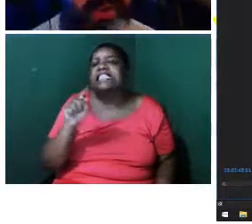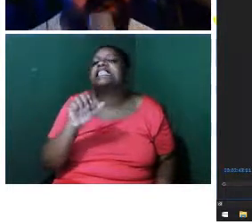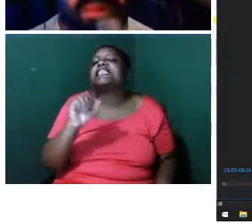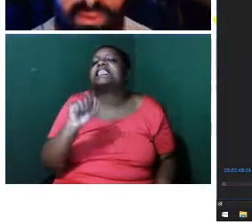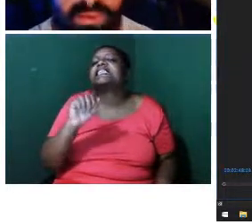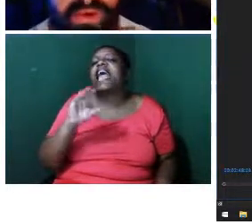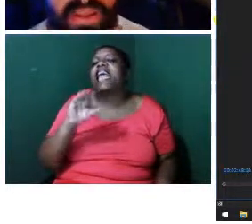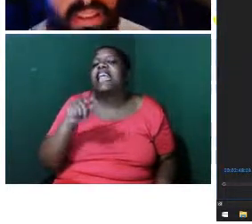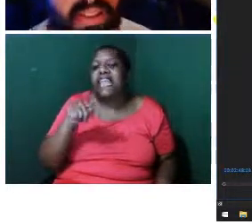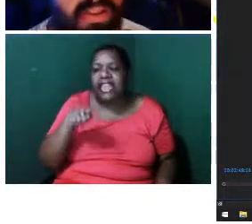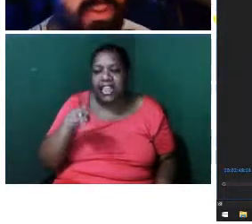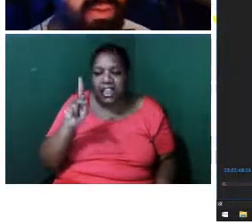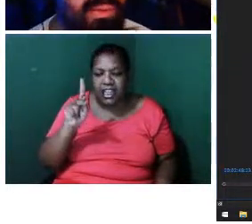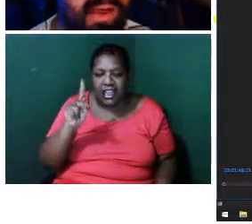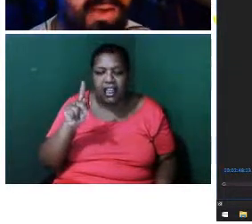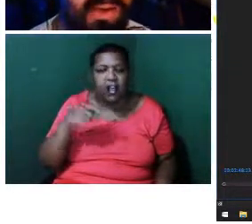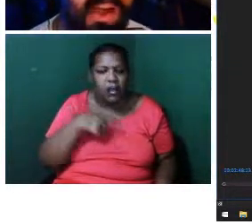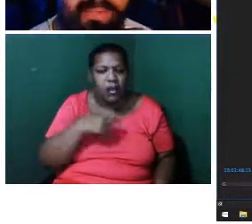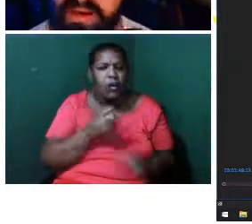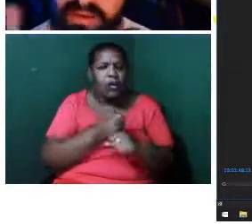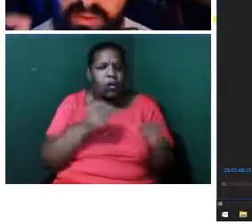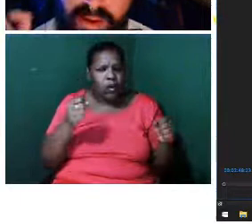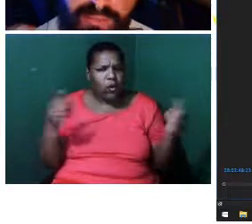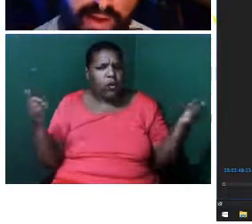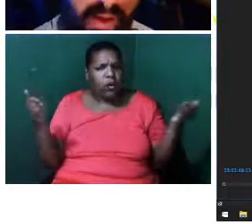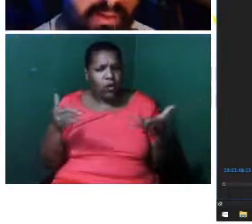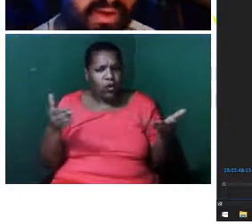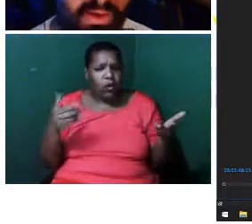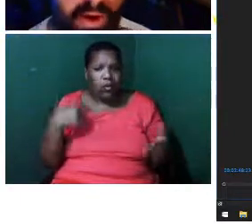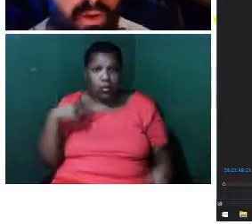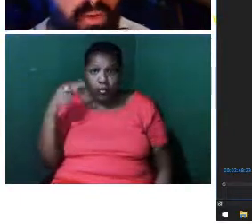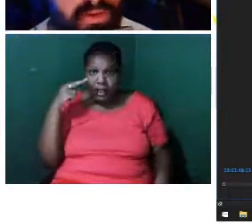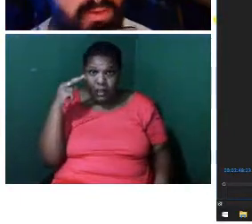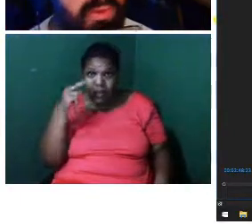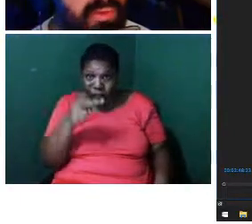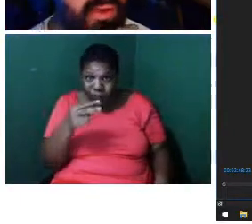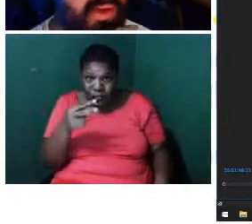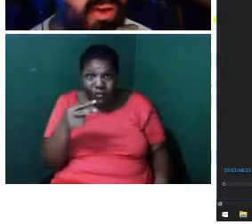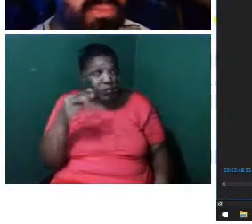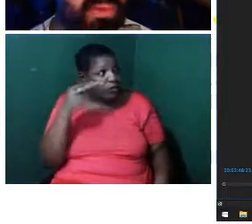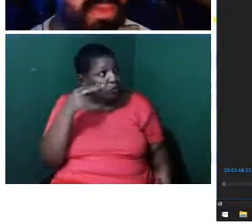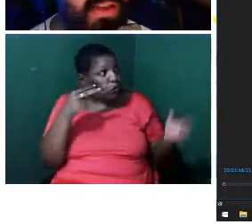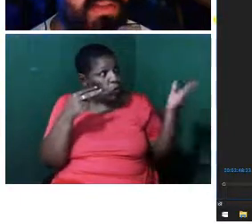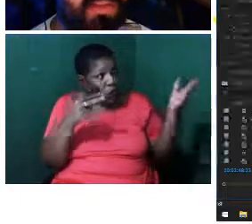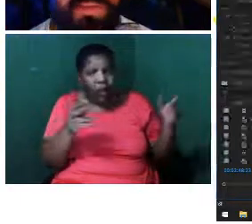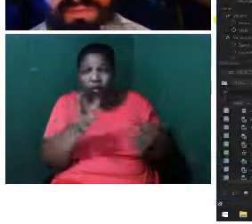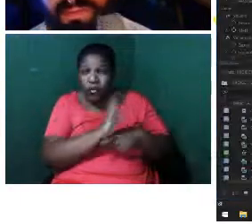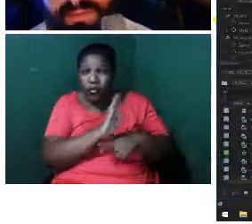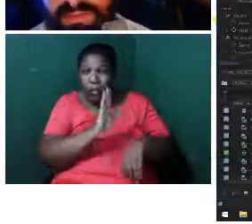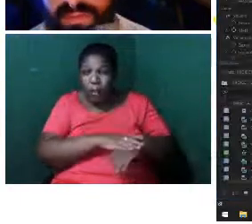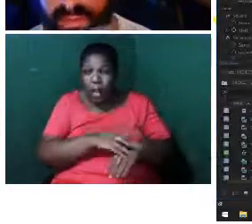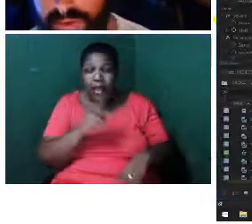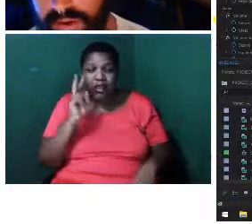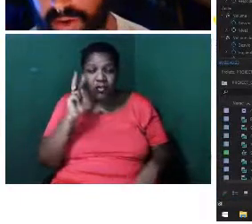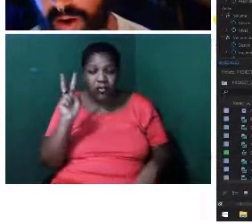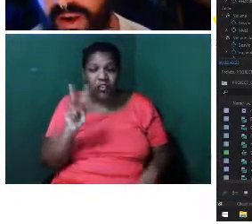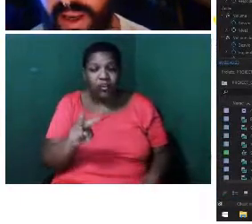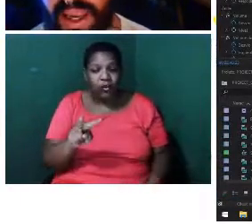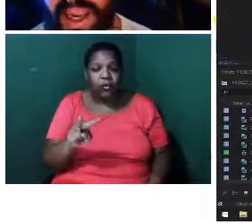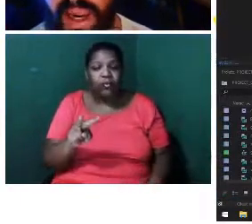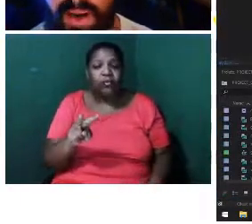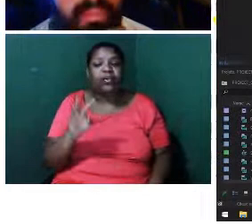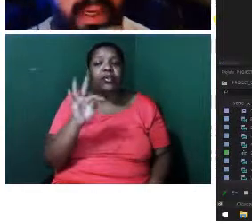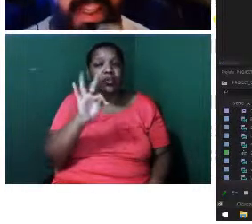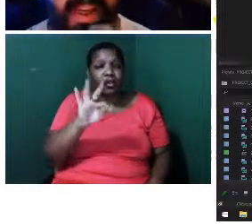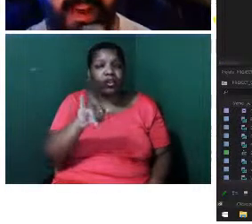realmente tem uma estrutura gigantesca e tudo mais mas quando eu vi ele no Tik Tok com esse vídeo aqui que é o vídeo mais viço do